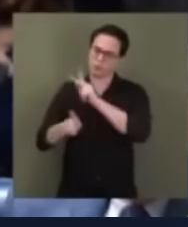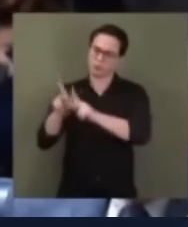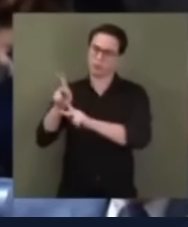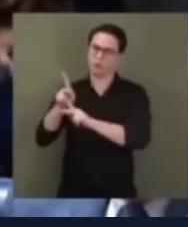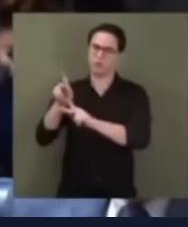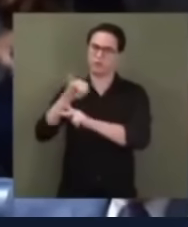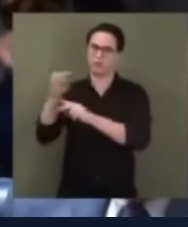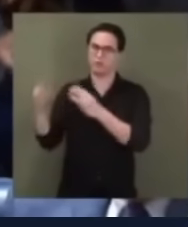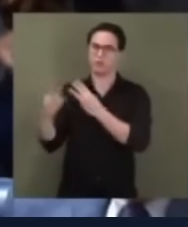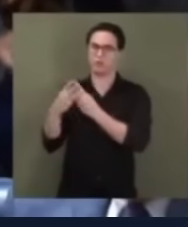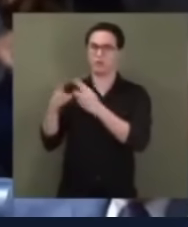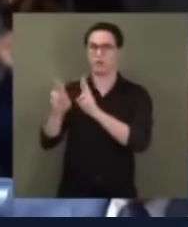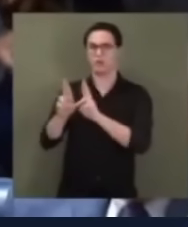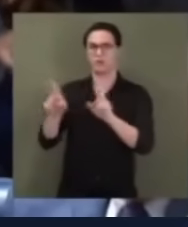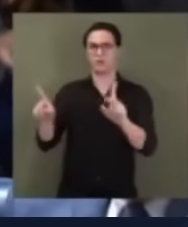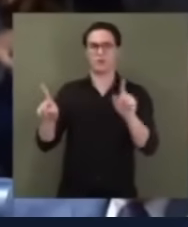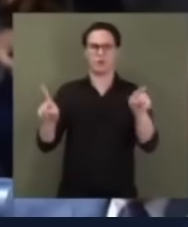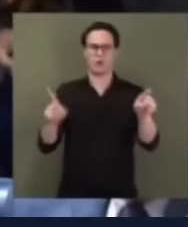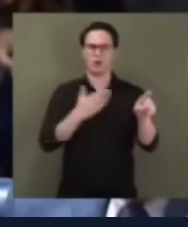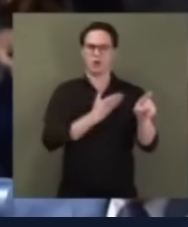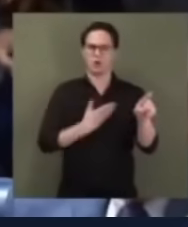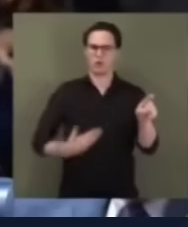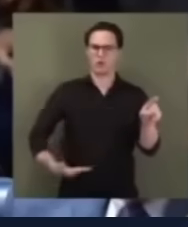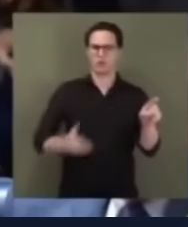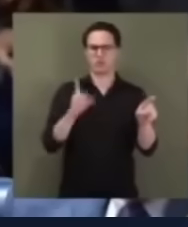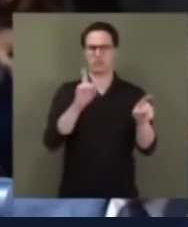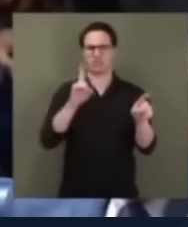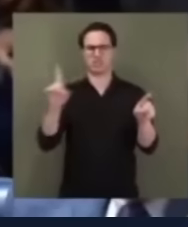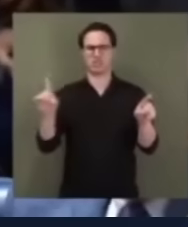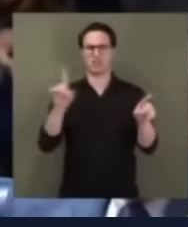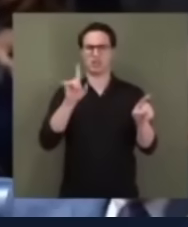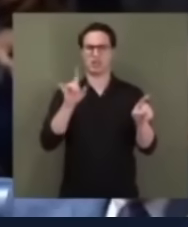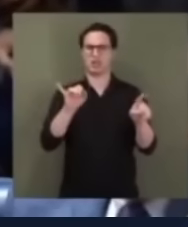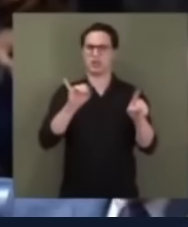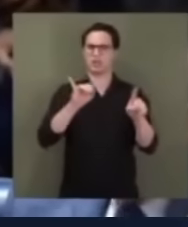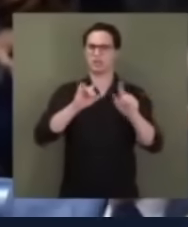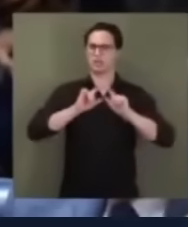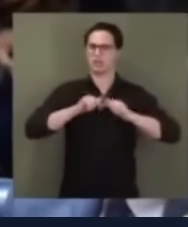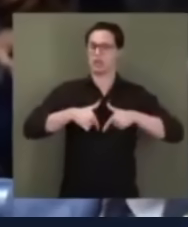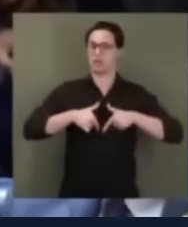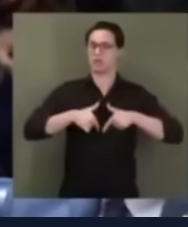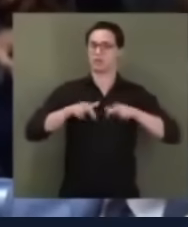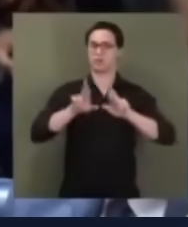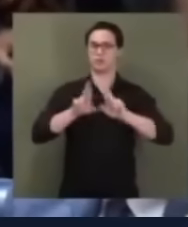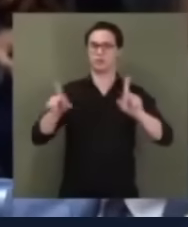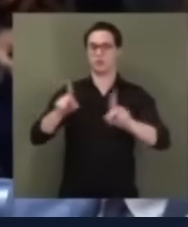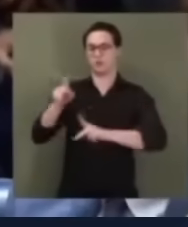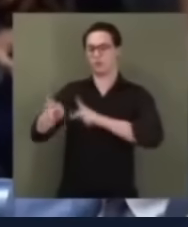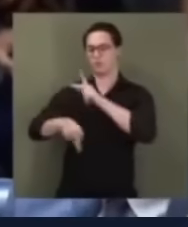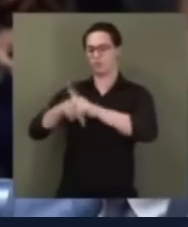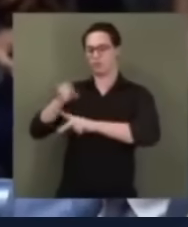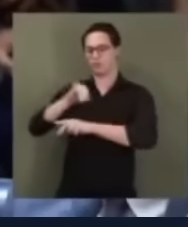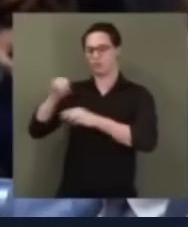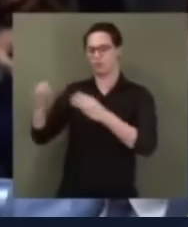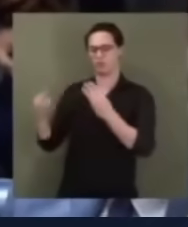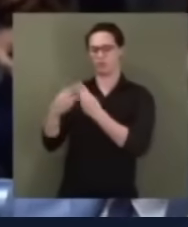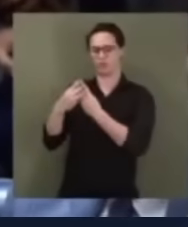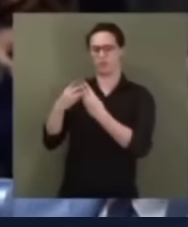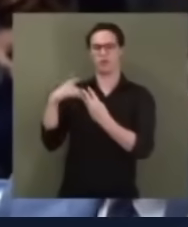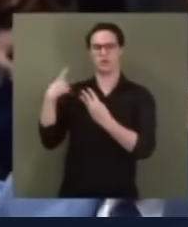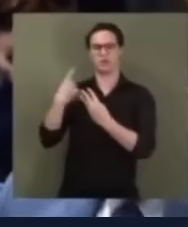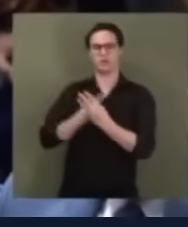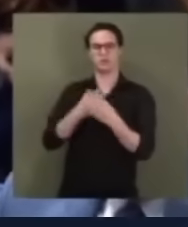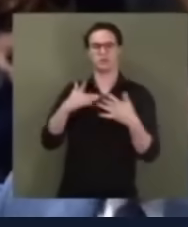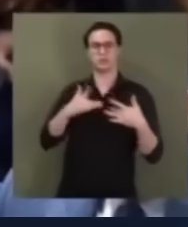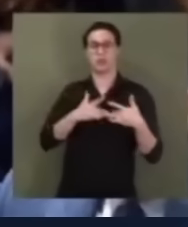direita sionista de Israel não confunda ao povo Judeu todos nosso respeito a nossa solidariedade o que